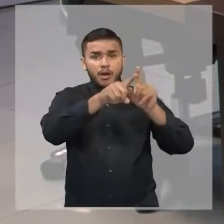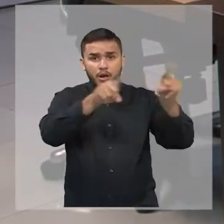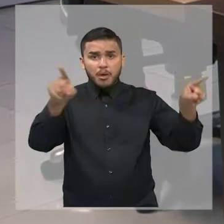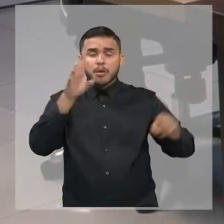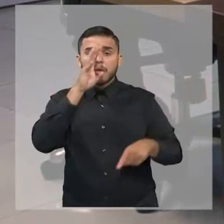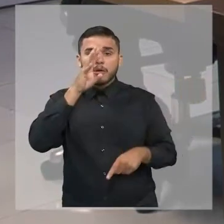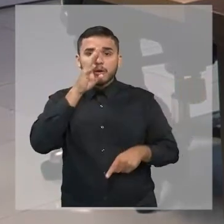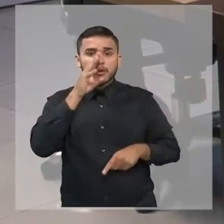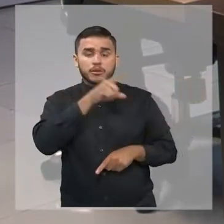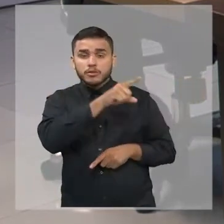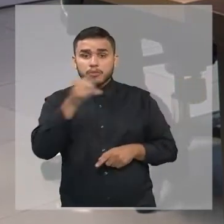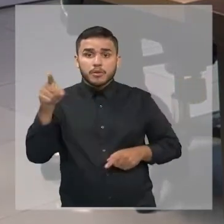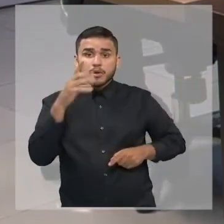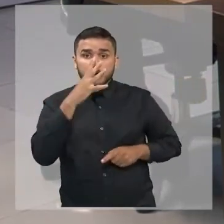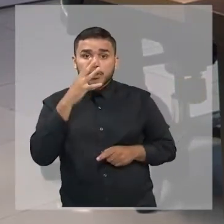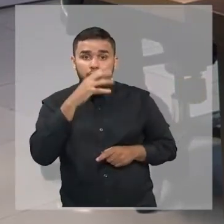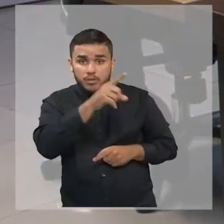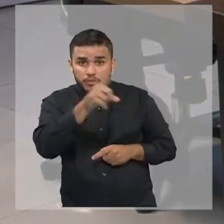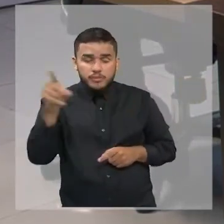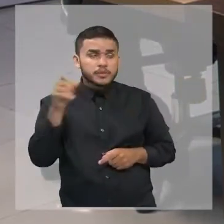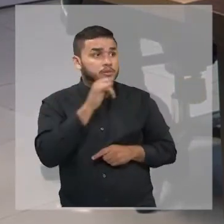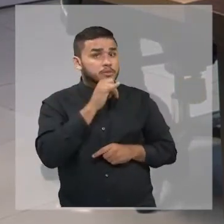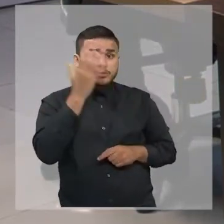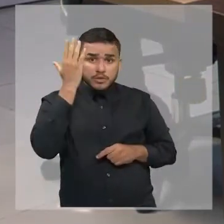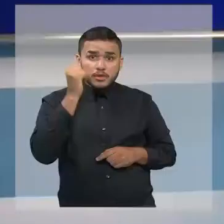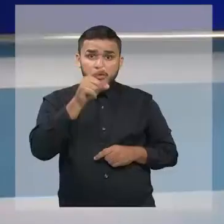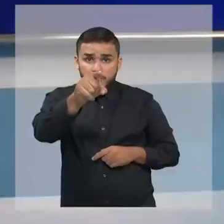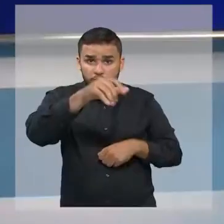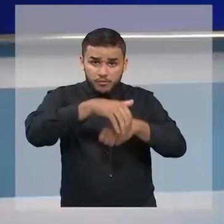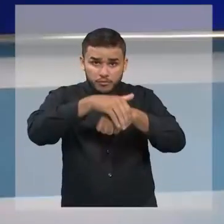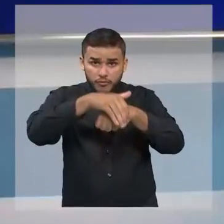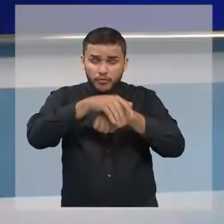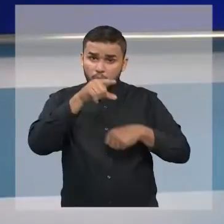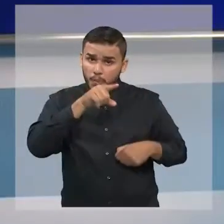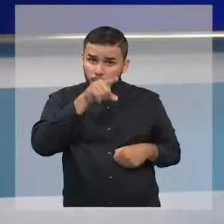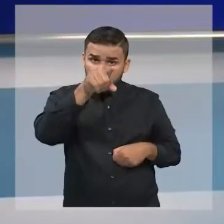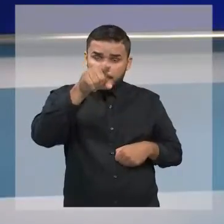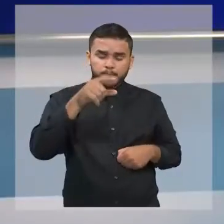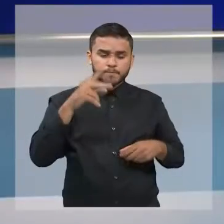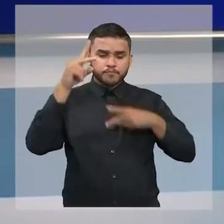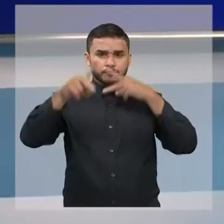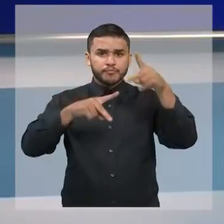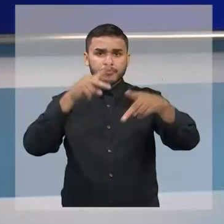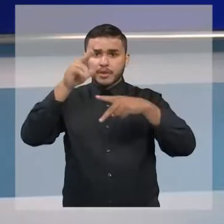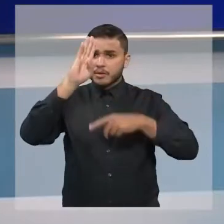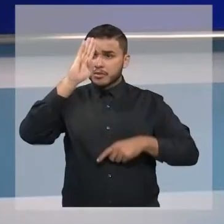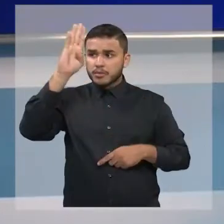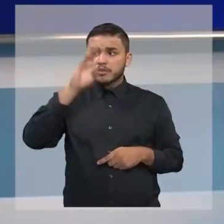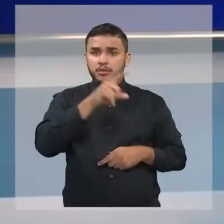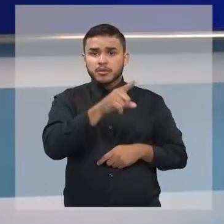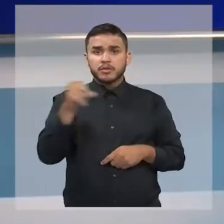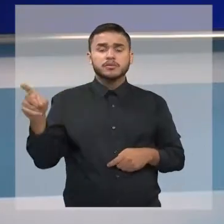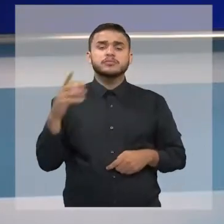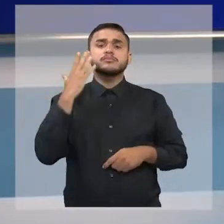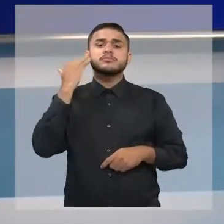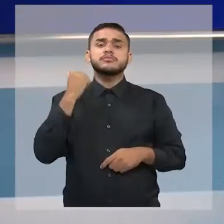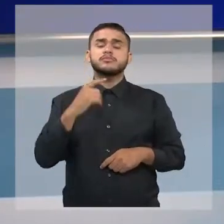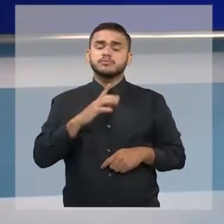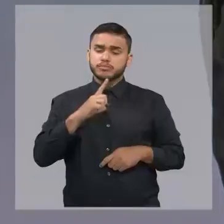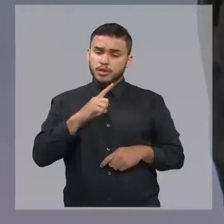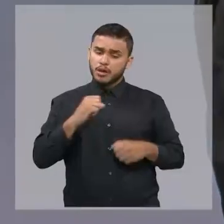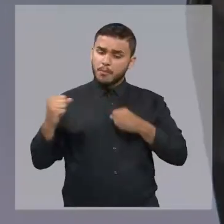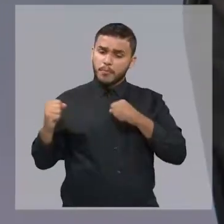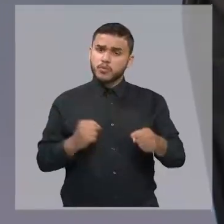seu ouvinte acompanhar o que você está falando, e assim, o ouvinte precisa saber, ele é o dono, todo o poder manda do povo, o ouvinte é o dono, o ouvinte